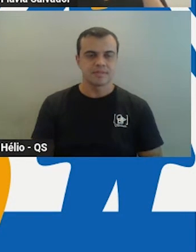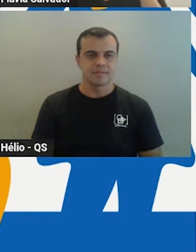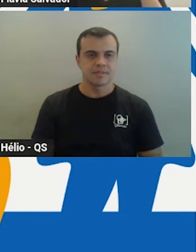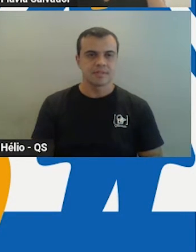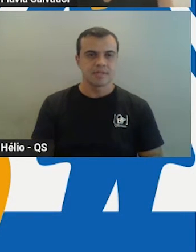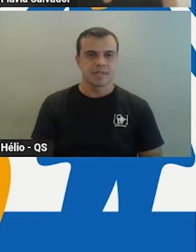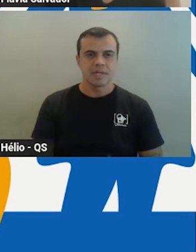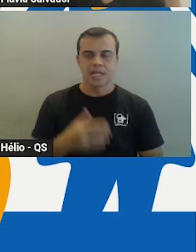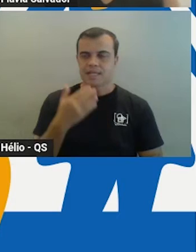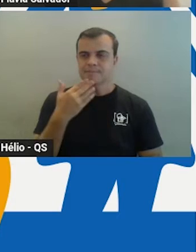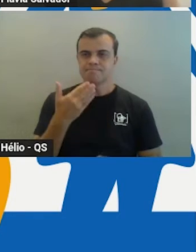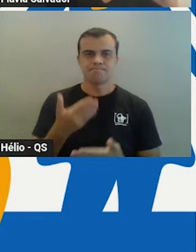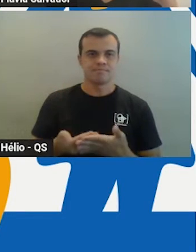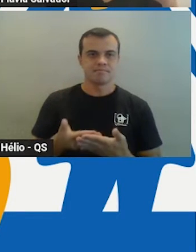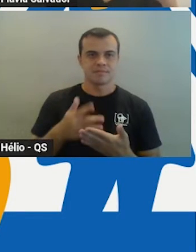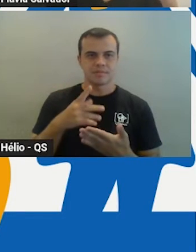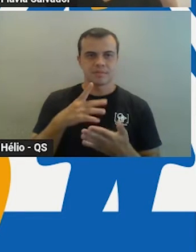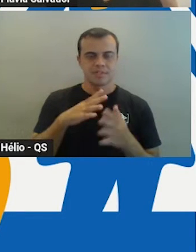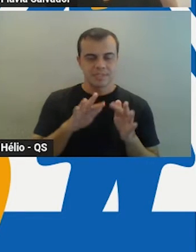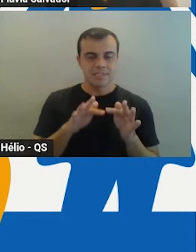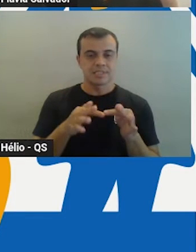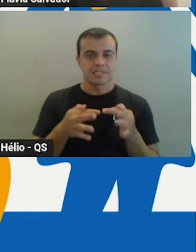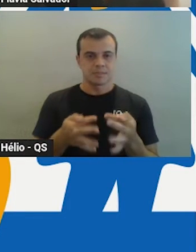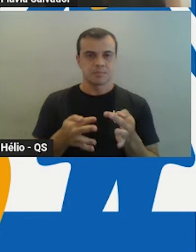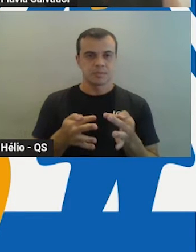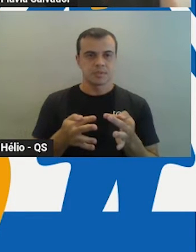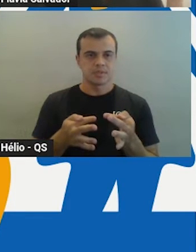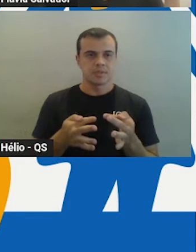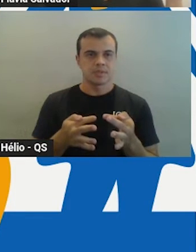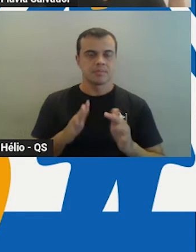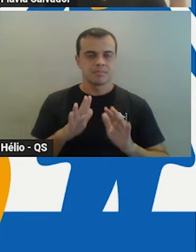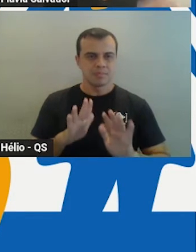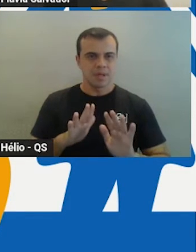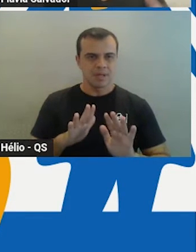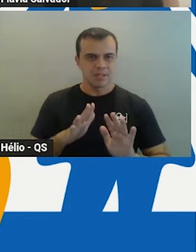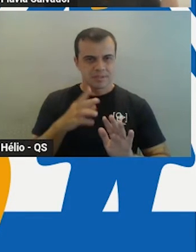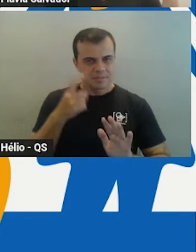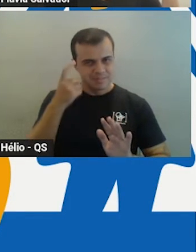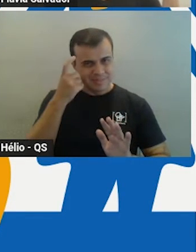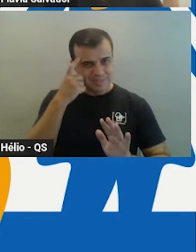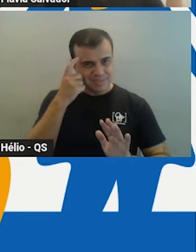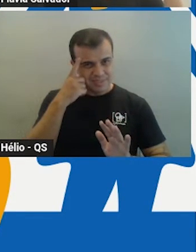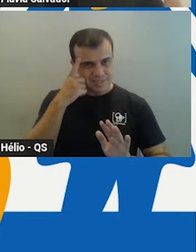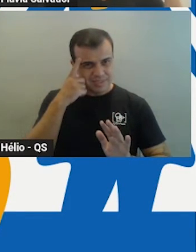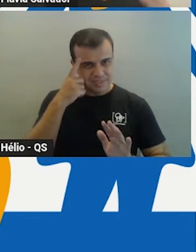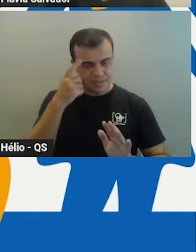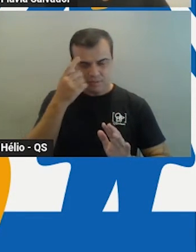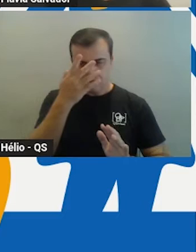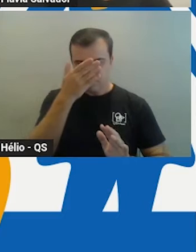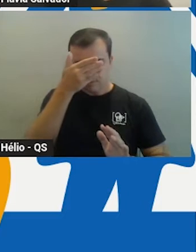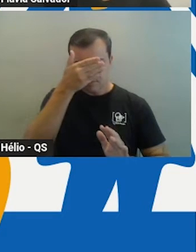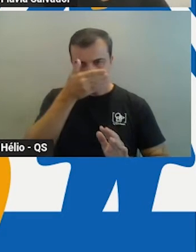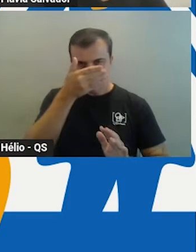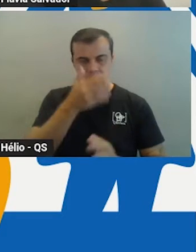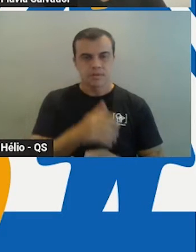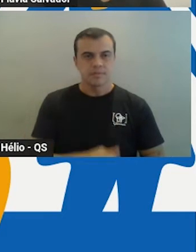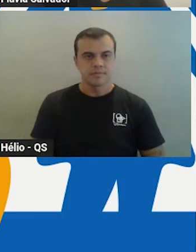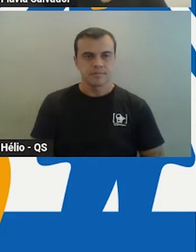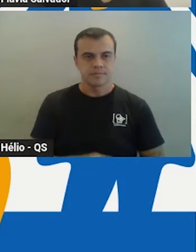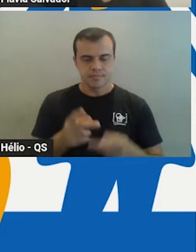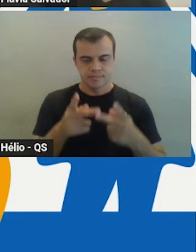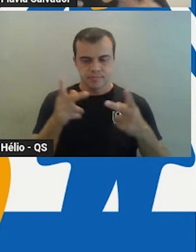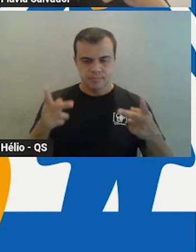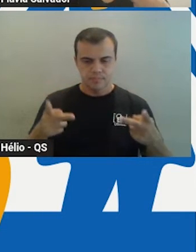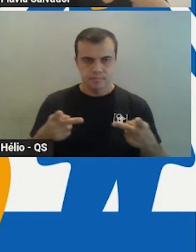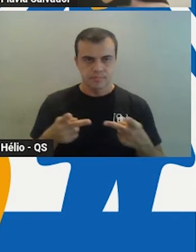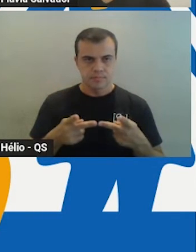algo absurdamente simples. Mas vamos parar para pensar? Estou de olho fechado, com o meu pratinho